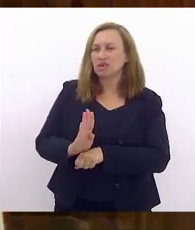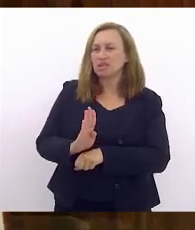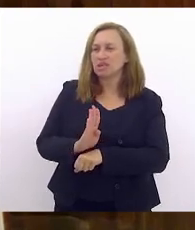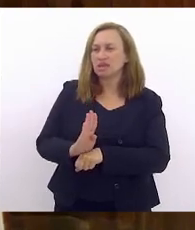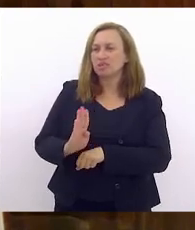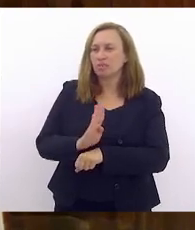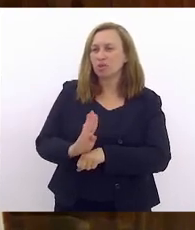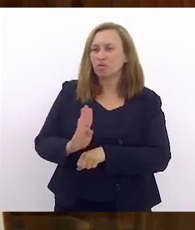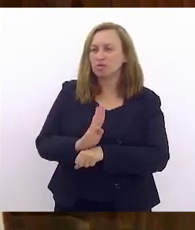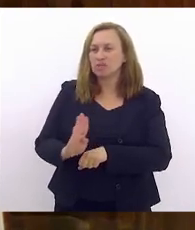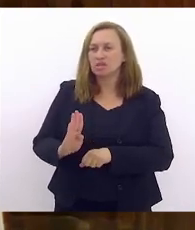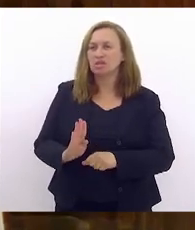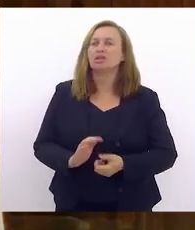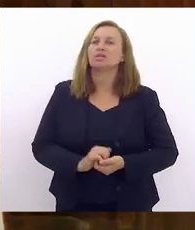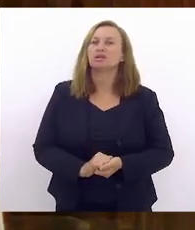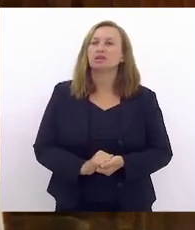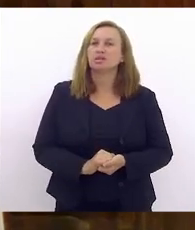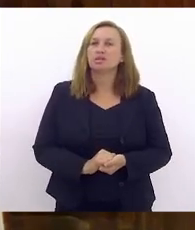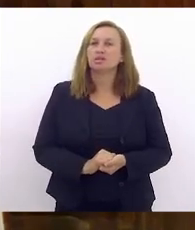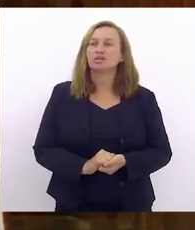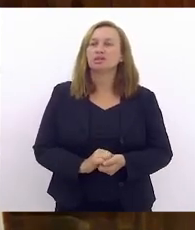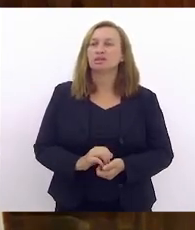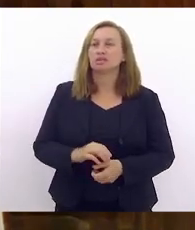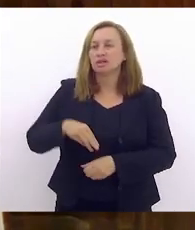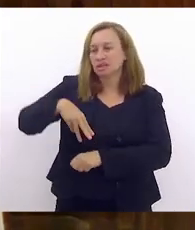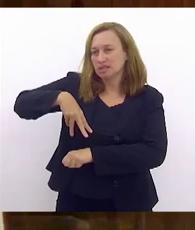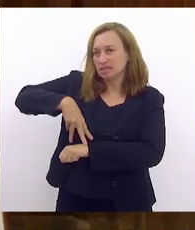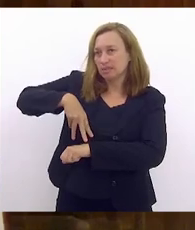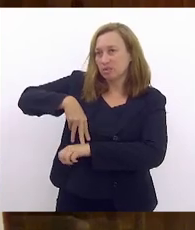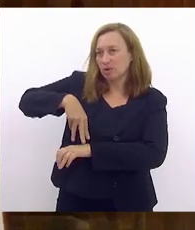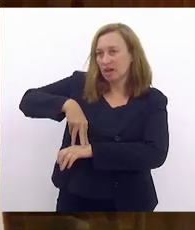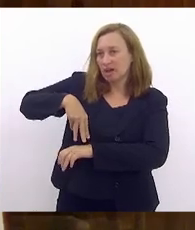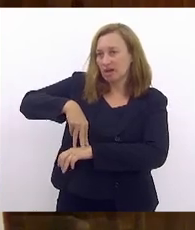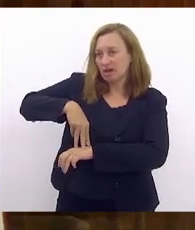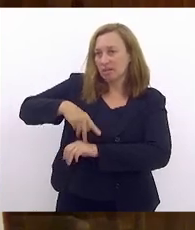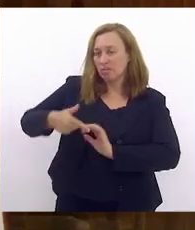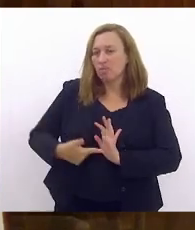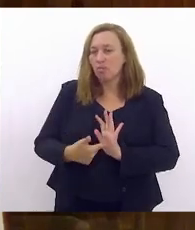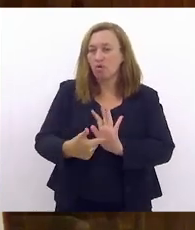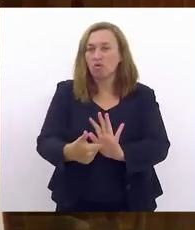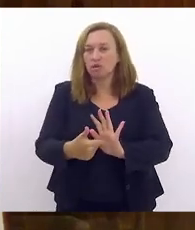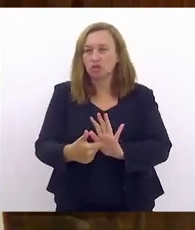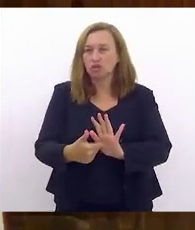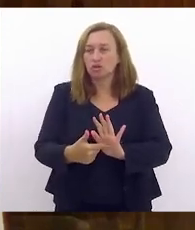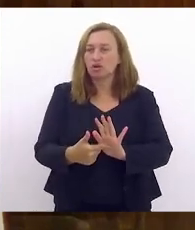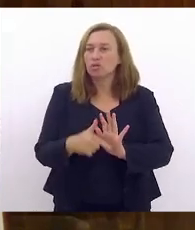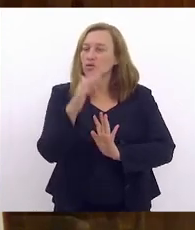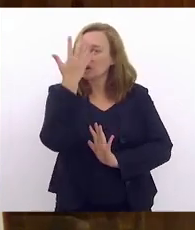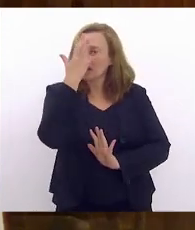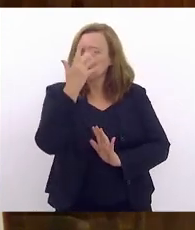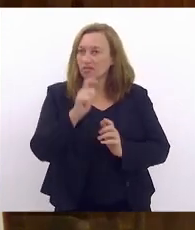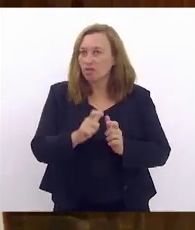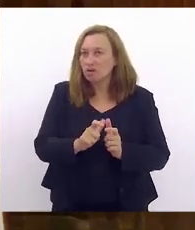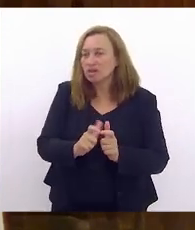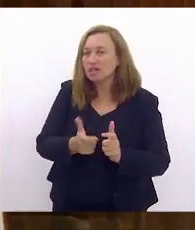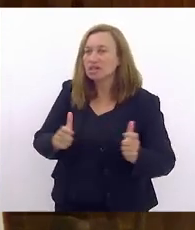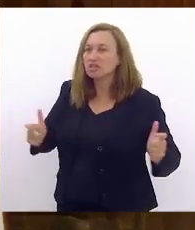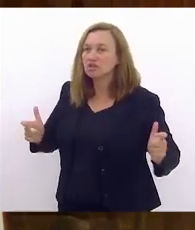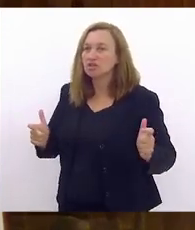de fato, da Sapucaí, ele é uma vitrine para o mundo, mas existe um carnaval gigante chamado Intendente Magalhães, que